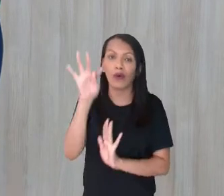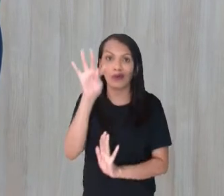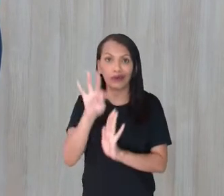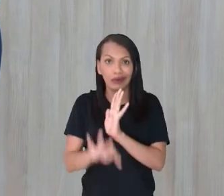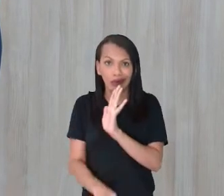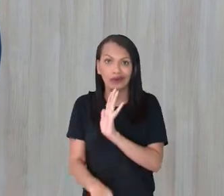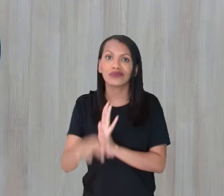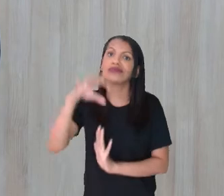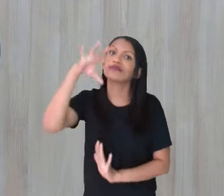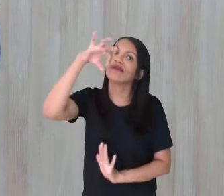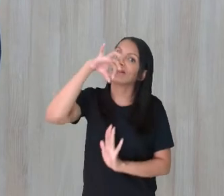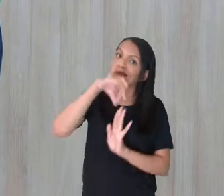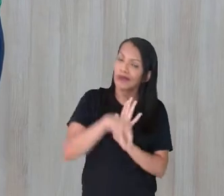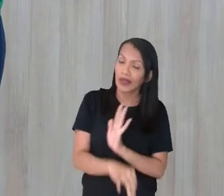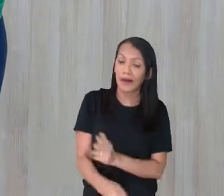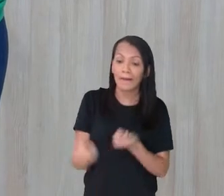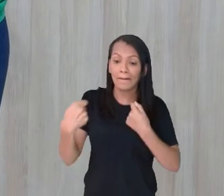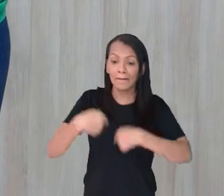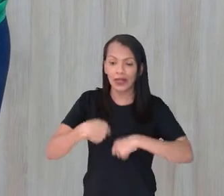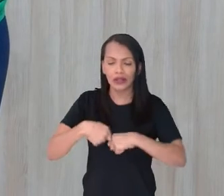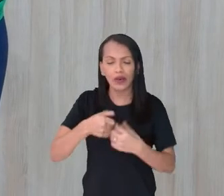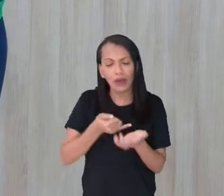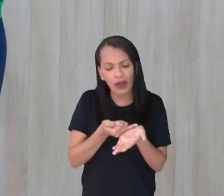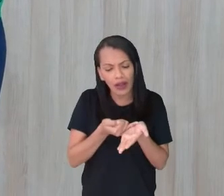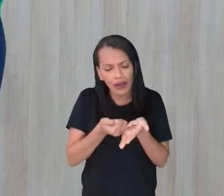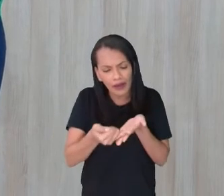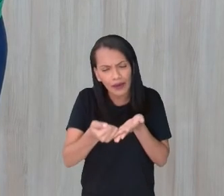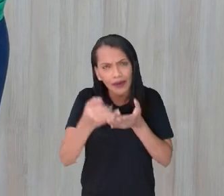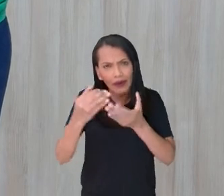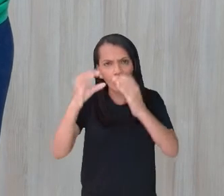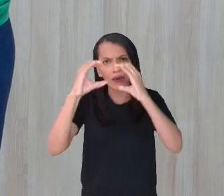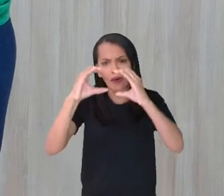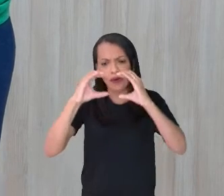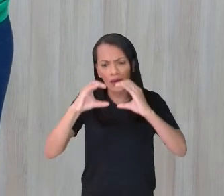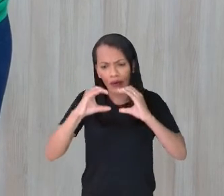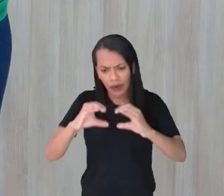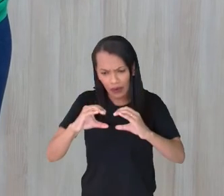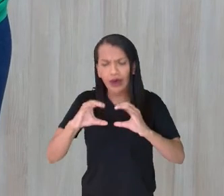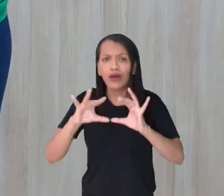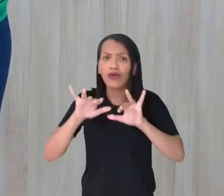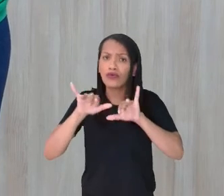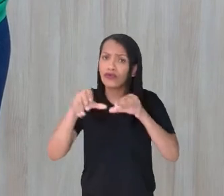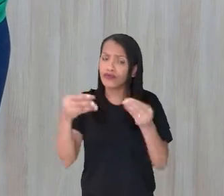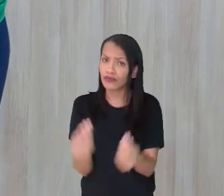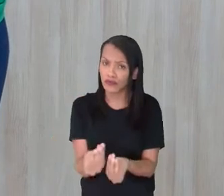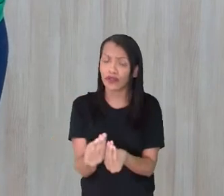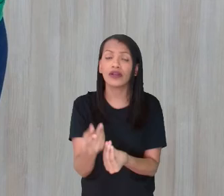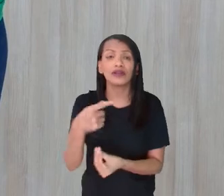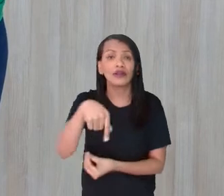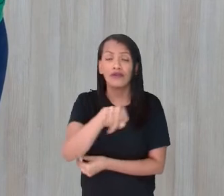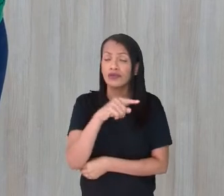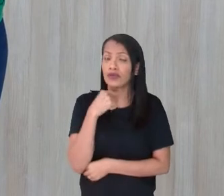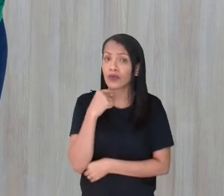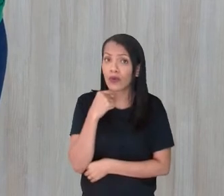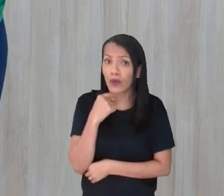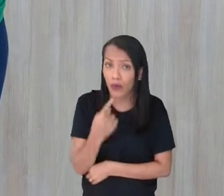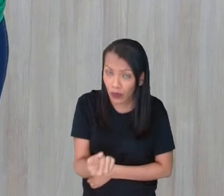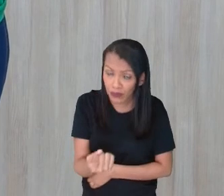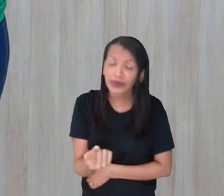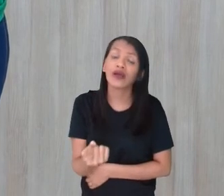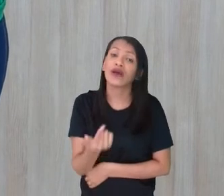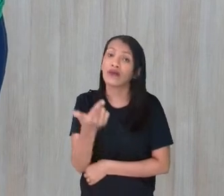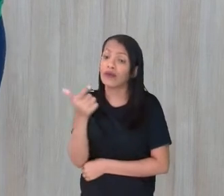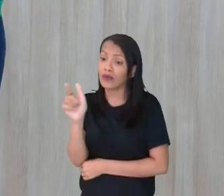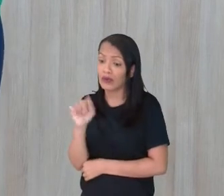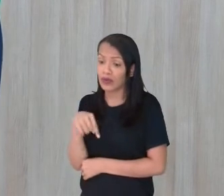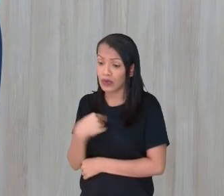texto. Ele precisa ter um início, um meio, uma evolução e um fim. Senão você não convence o outro, como foi o caso